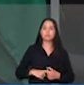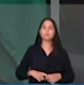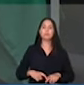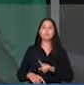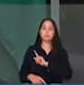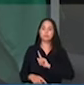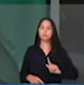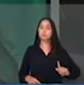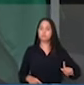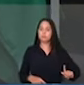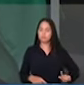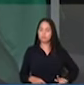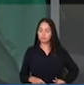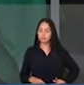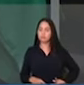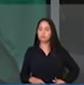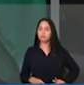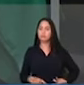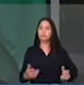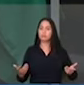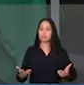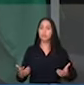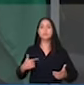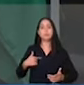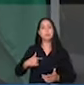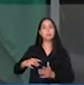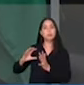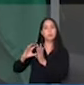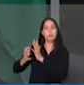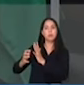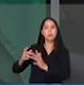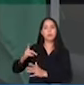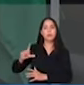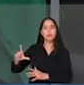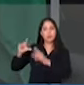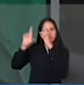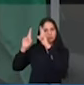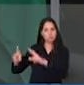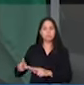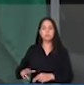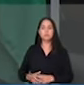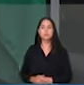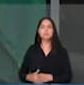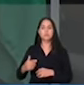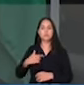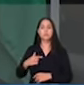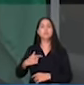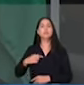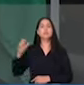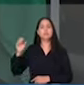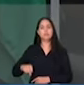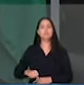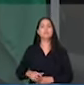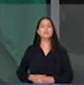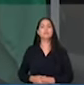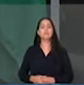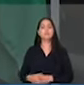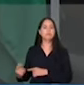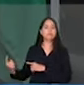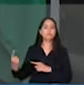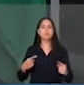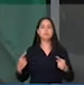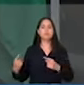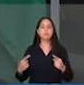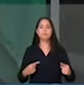o meu partido PL E tenho certeza de que serei o Implacável perseguidor da Justiça